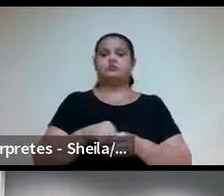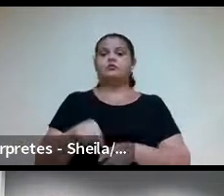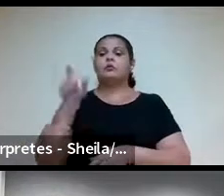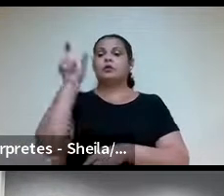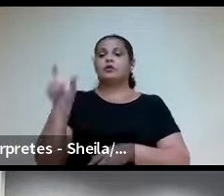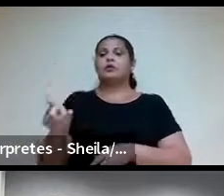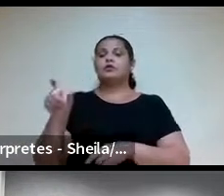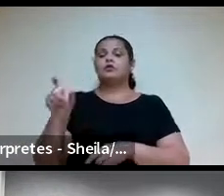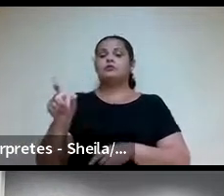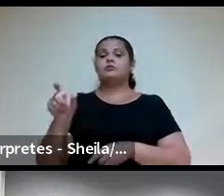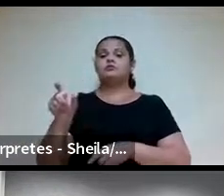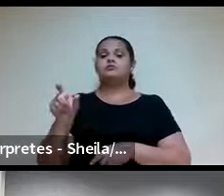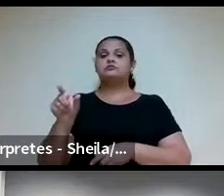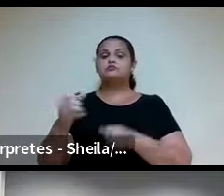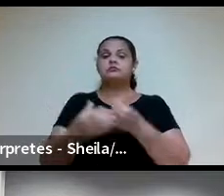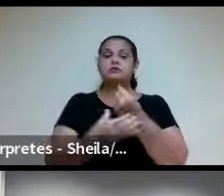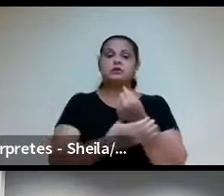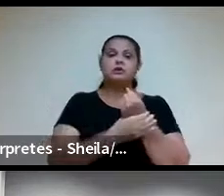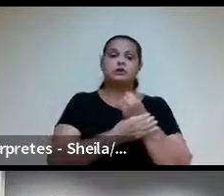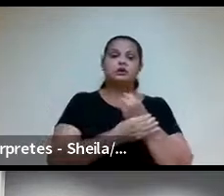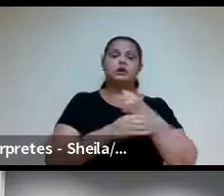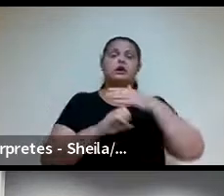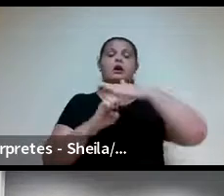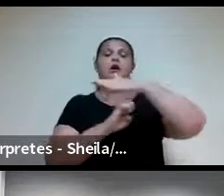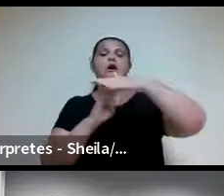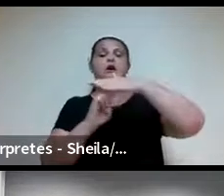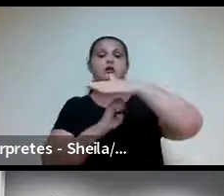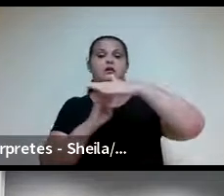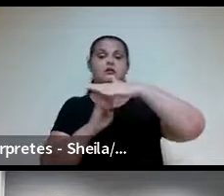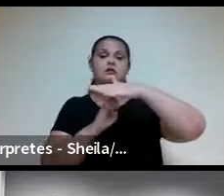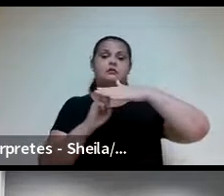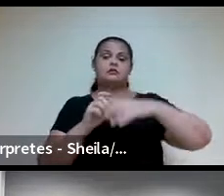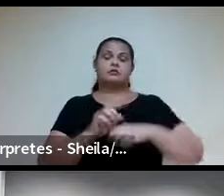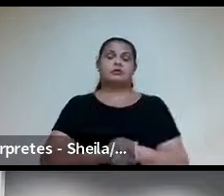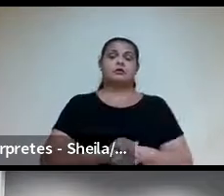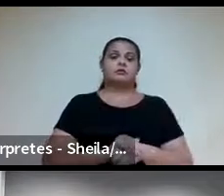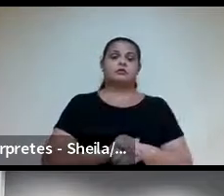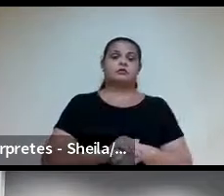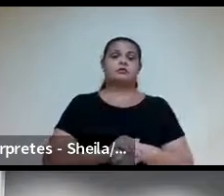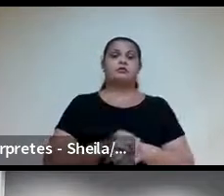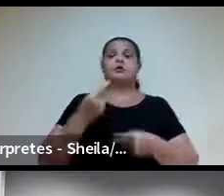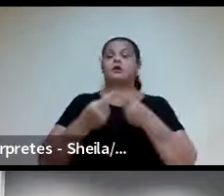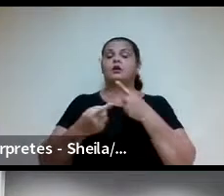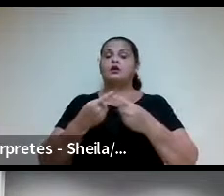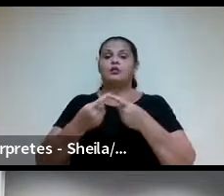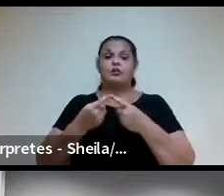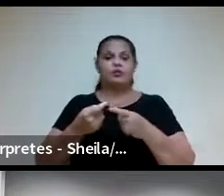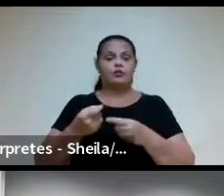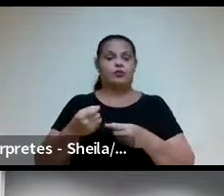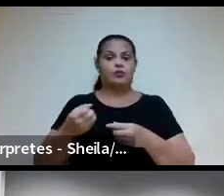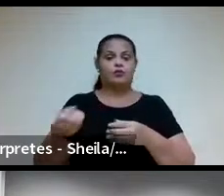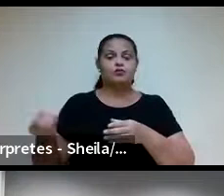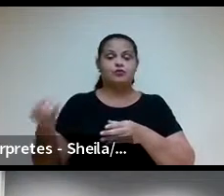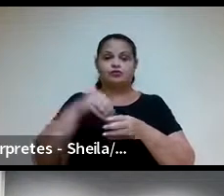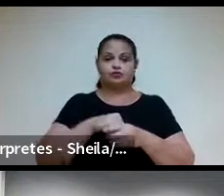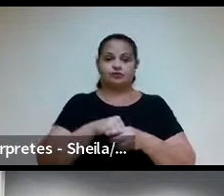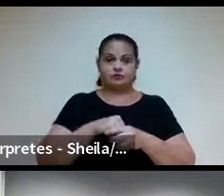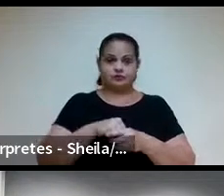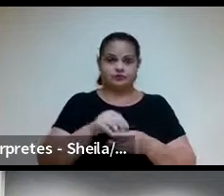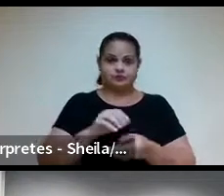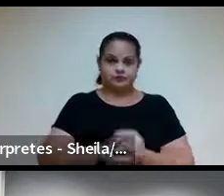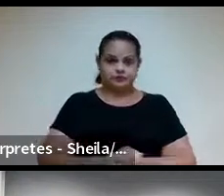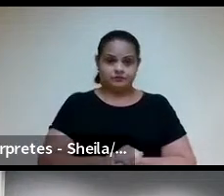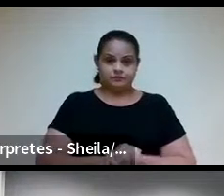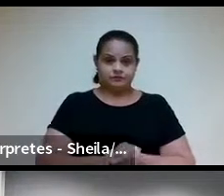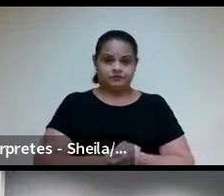com representação contra a empresa autora de forma adequada e que nenhum vício lhe é atribuído, centrando-se o questionamento do requerente